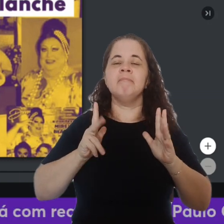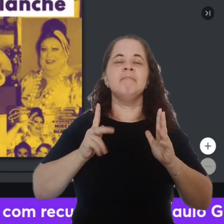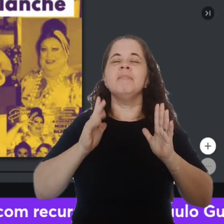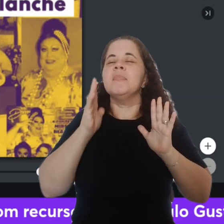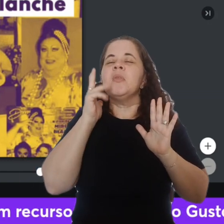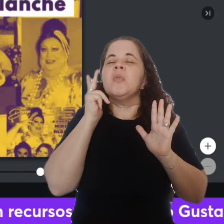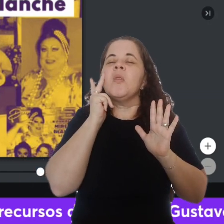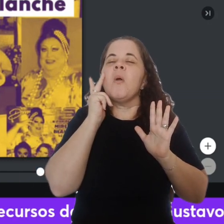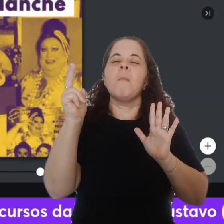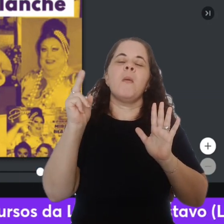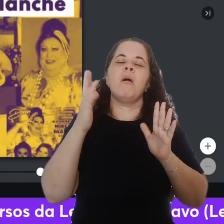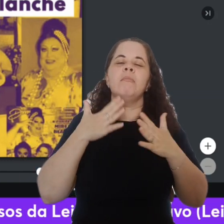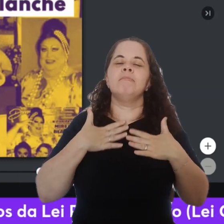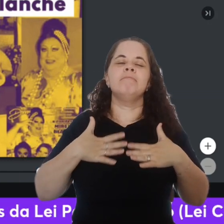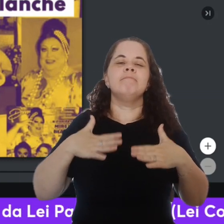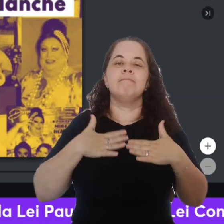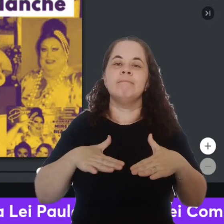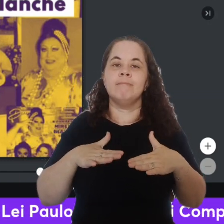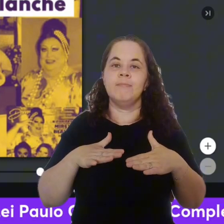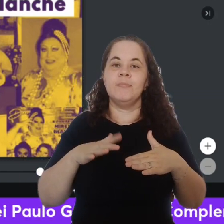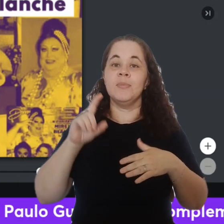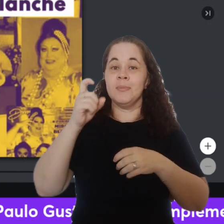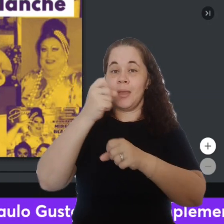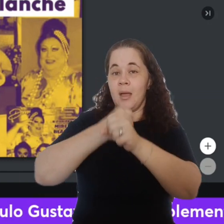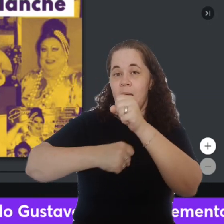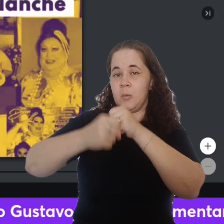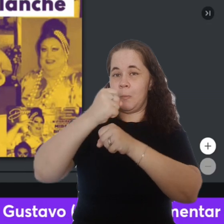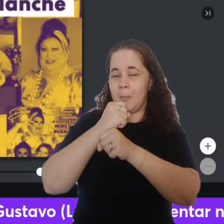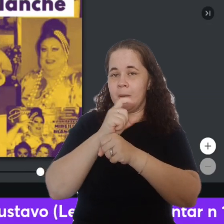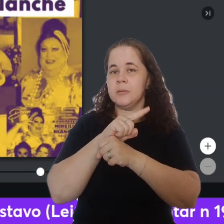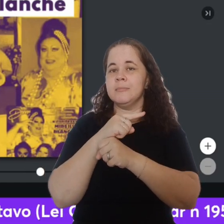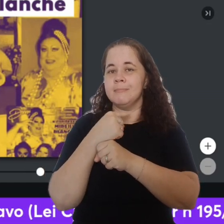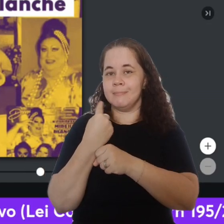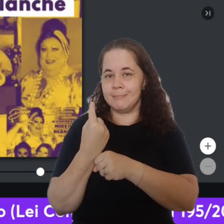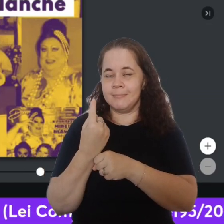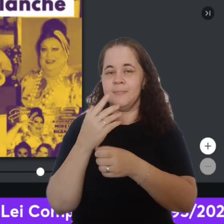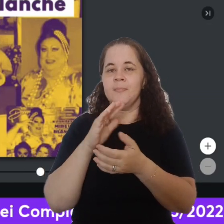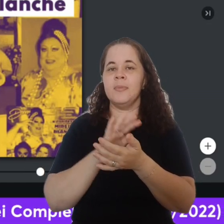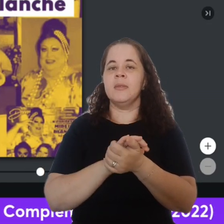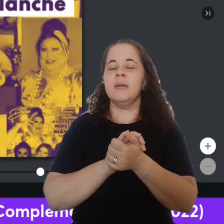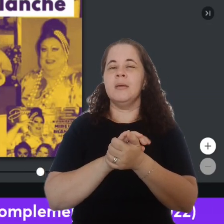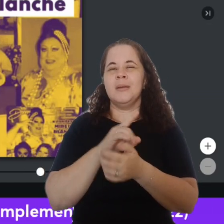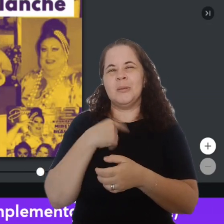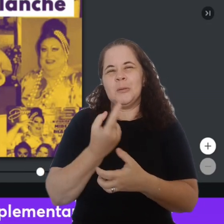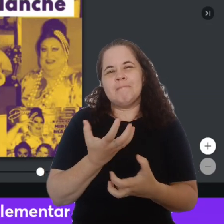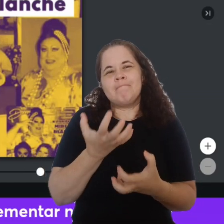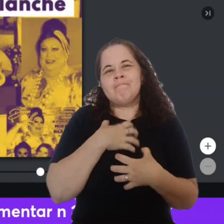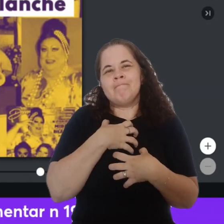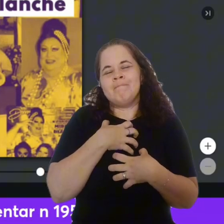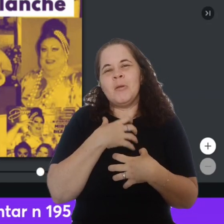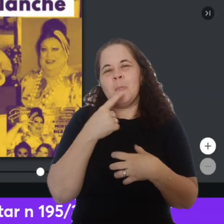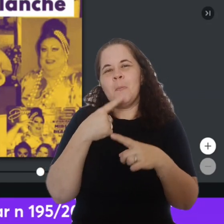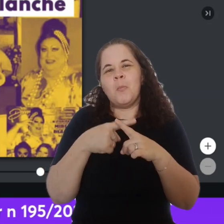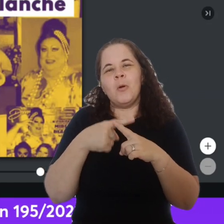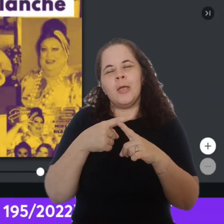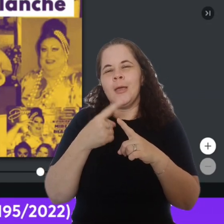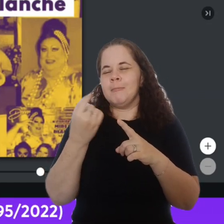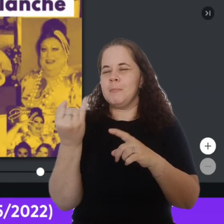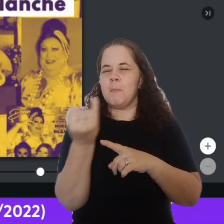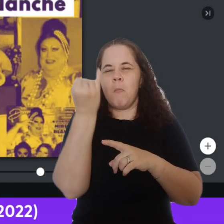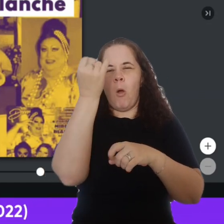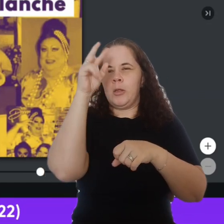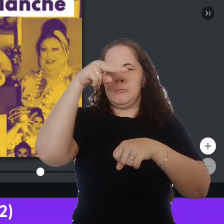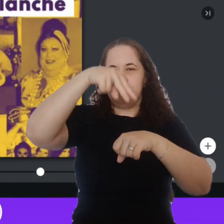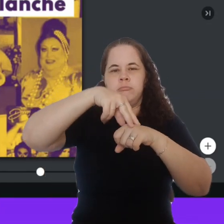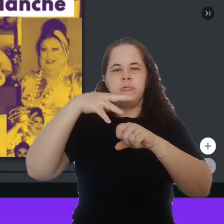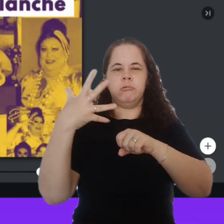certo? Nos deixou ano passado e foi uma grande perda porque é um grande artista. E o livro